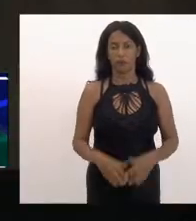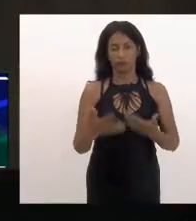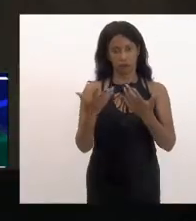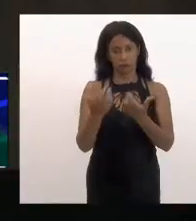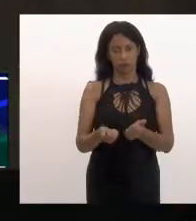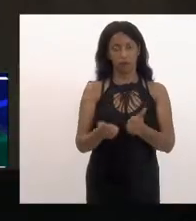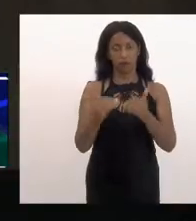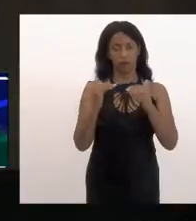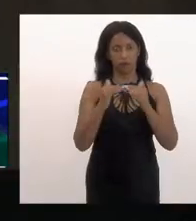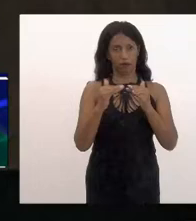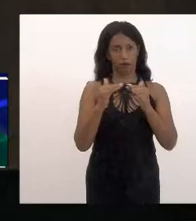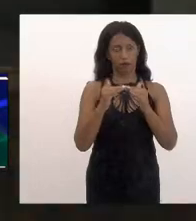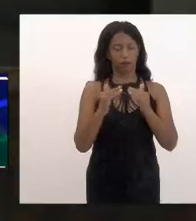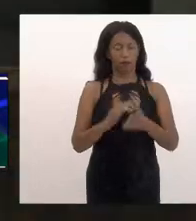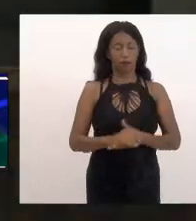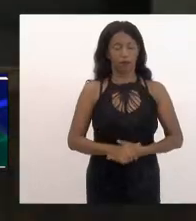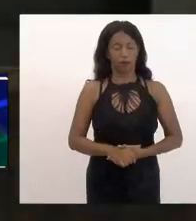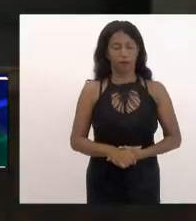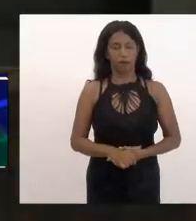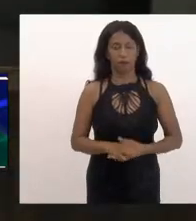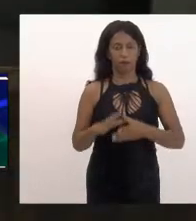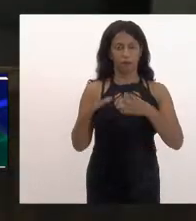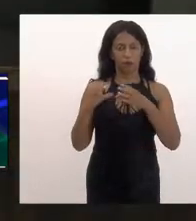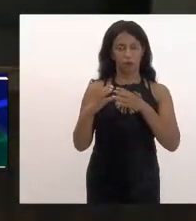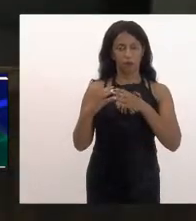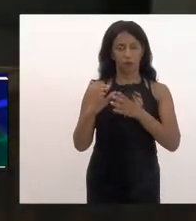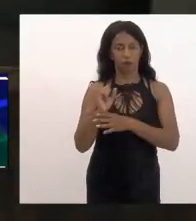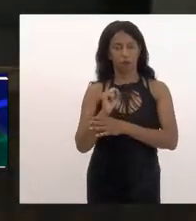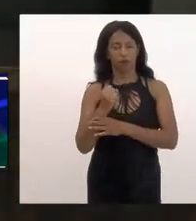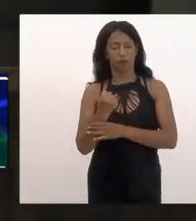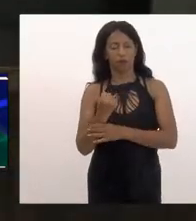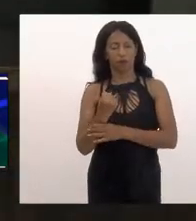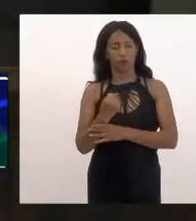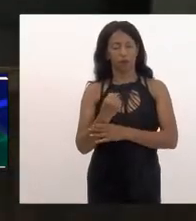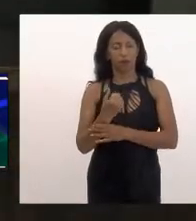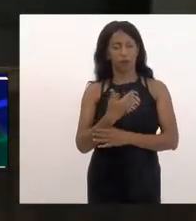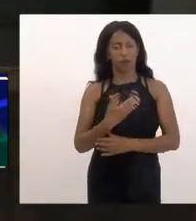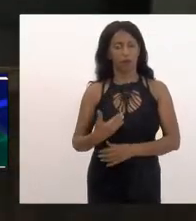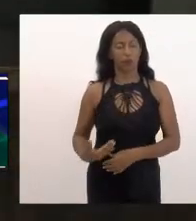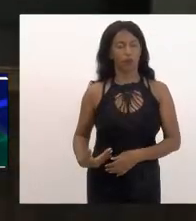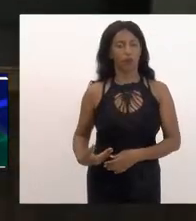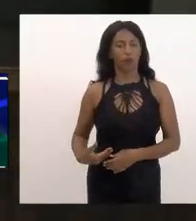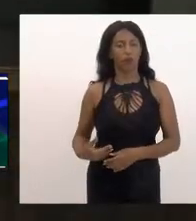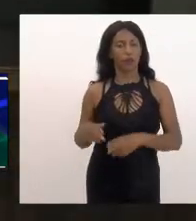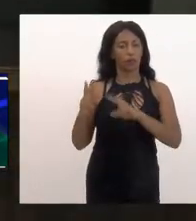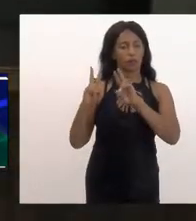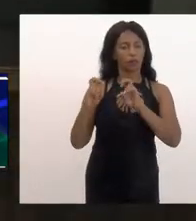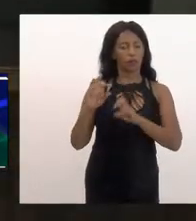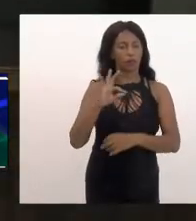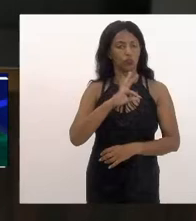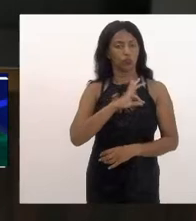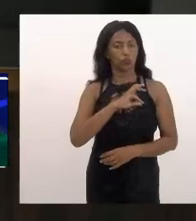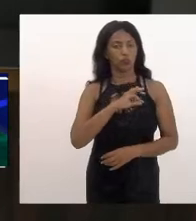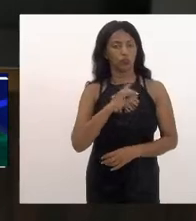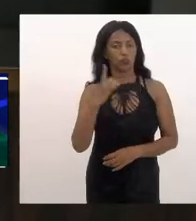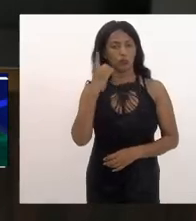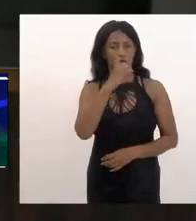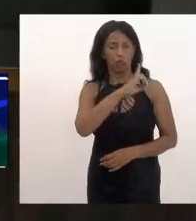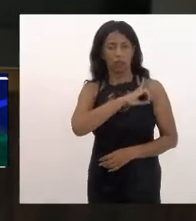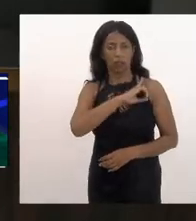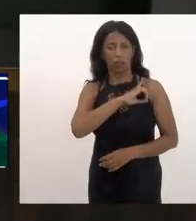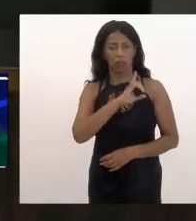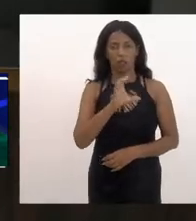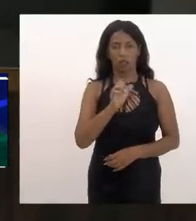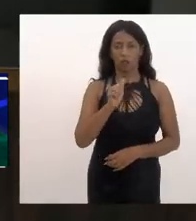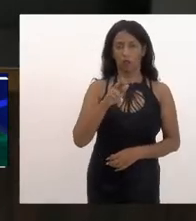Favorável. A Comissão de Segurança Pública, Assunto de Polícia, deputado delegado Carlos Augusto.